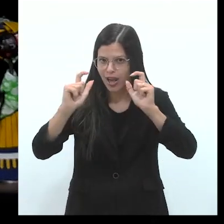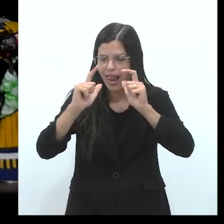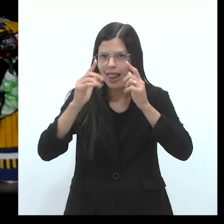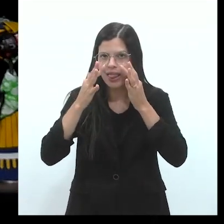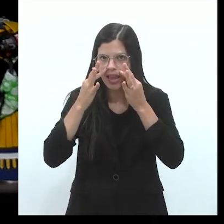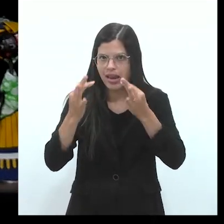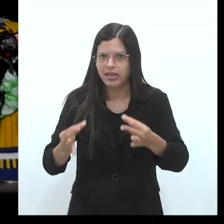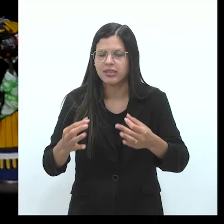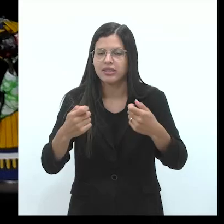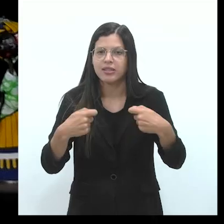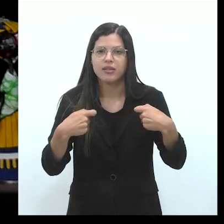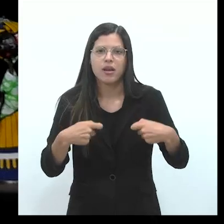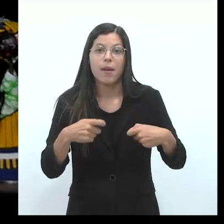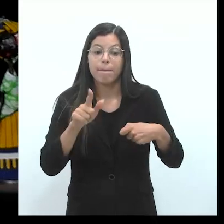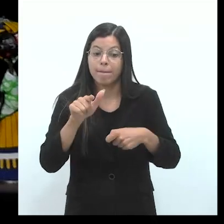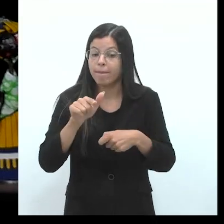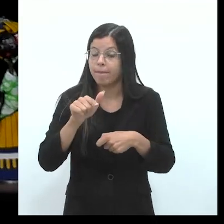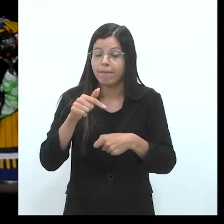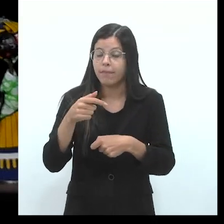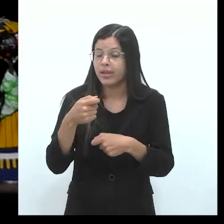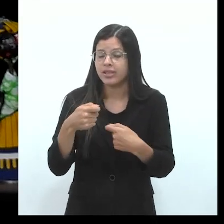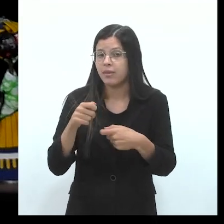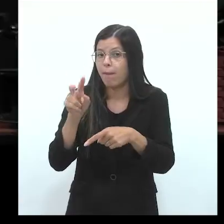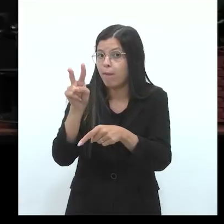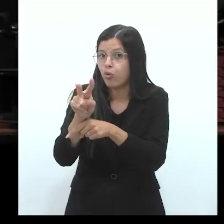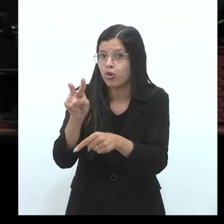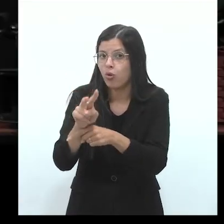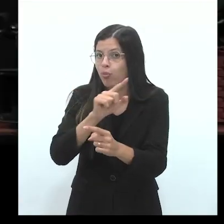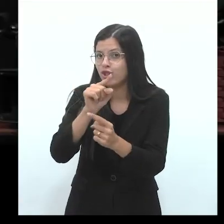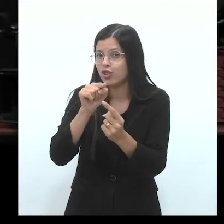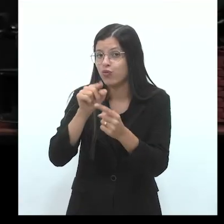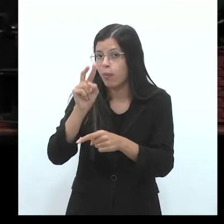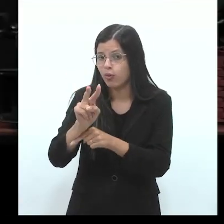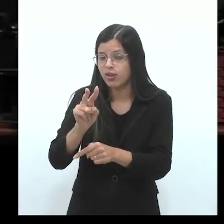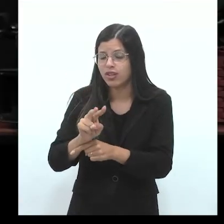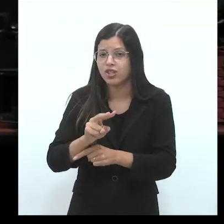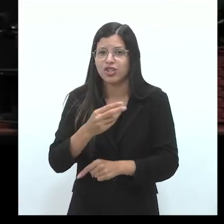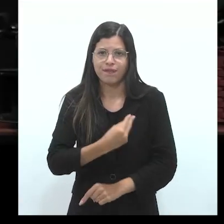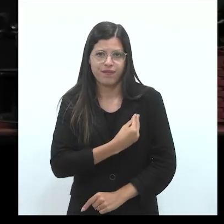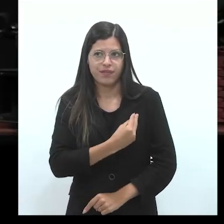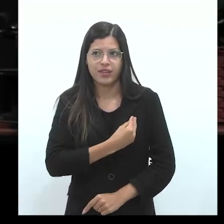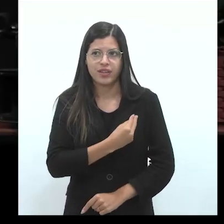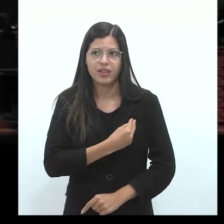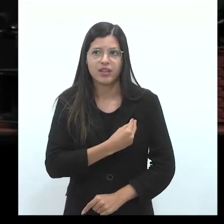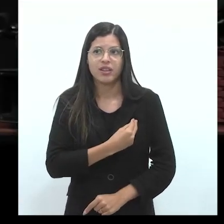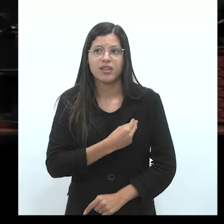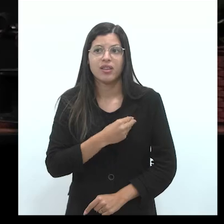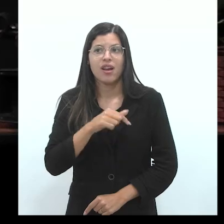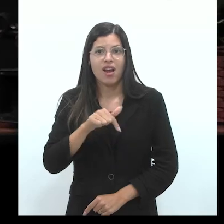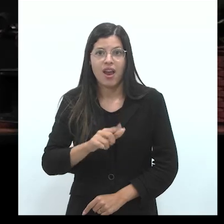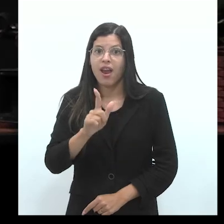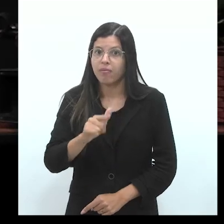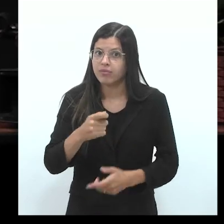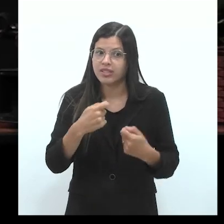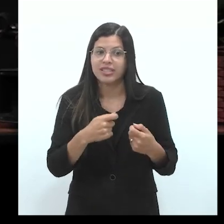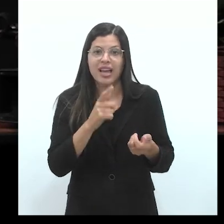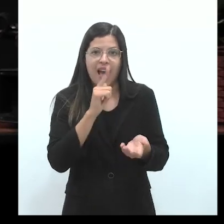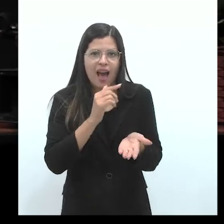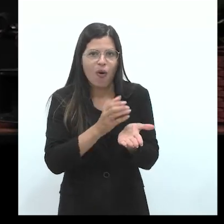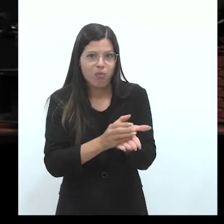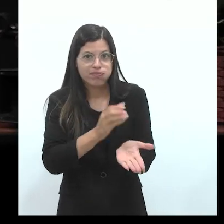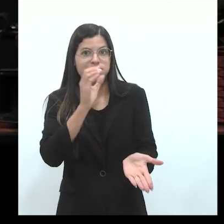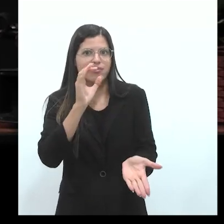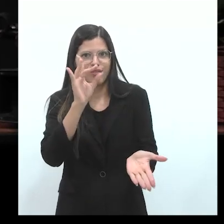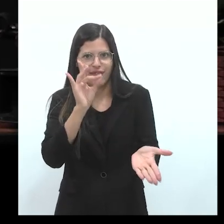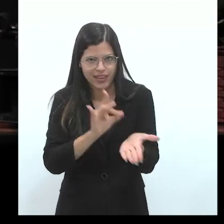para proteger vidas. Sim. Não negligenciarem o simples beba água, né? Realmente é para beber água, né, gente?